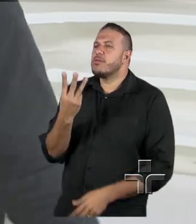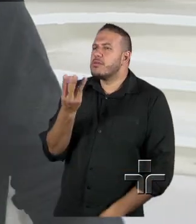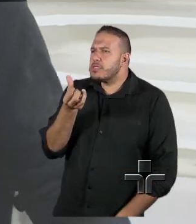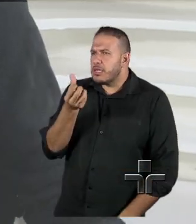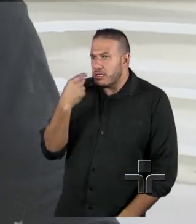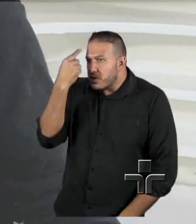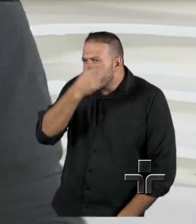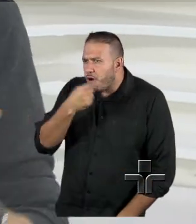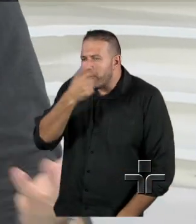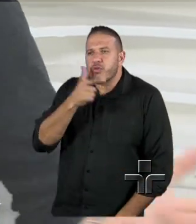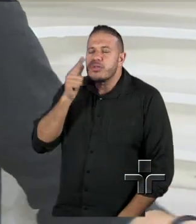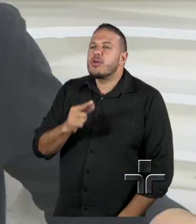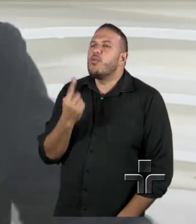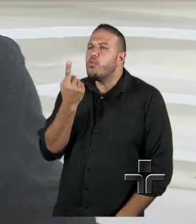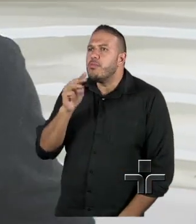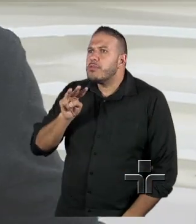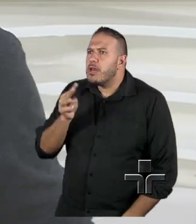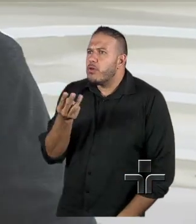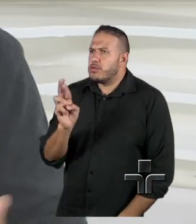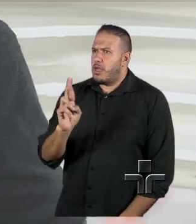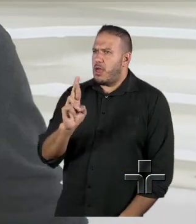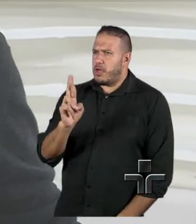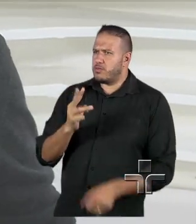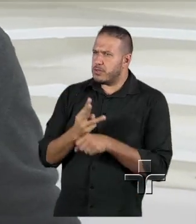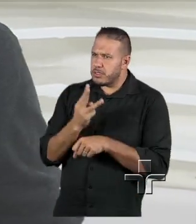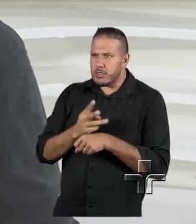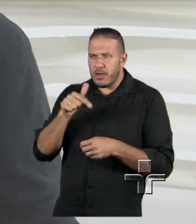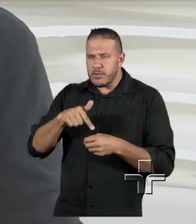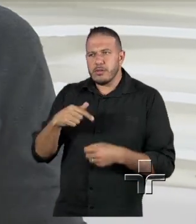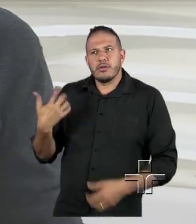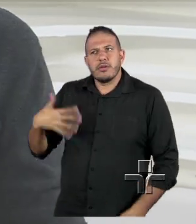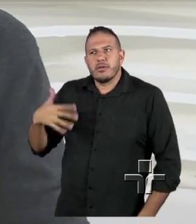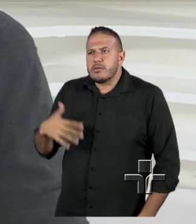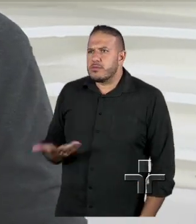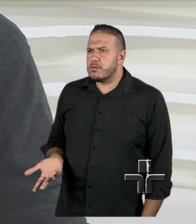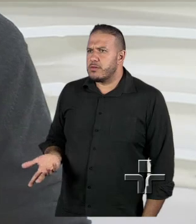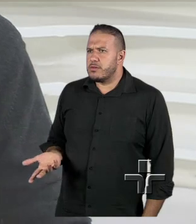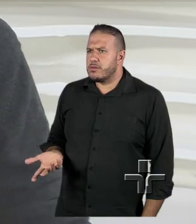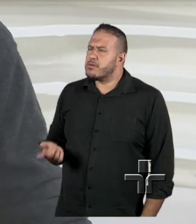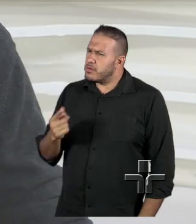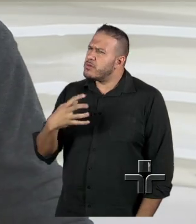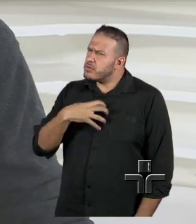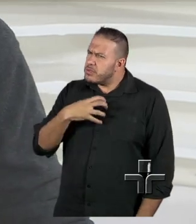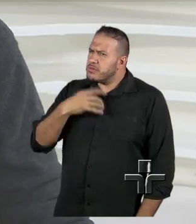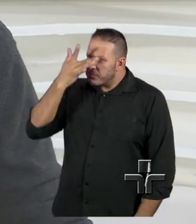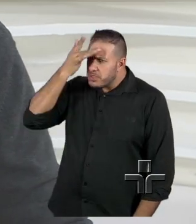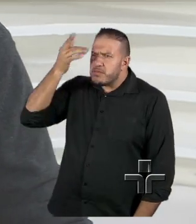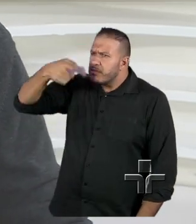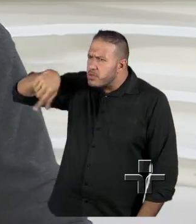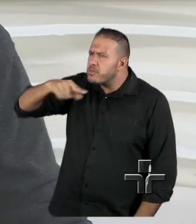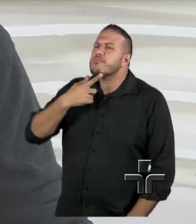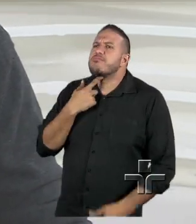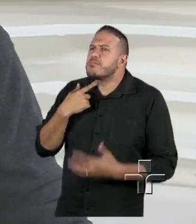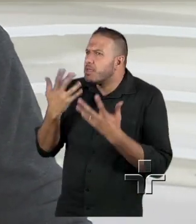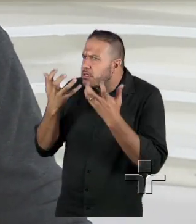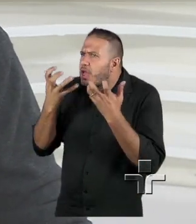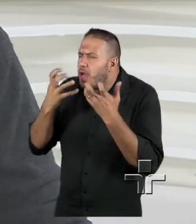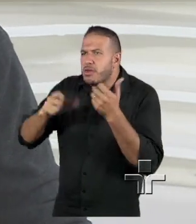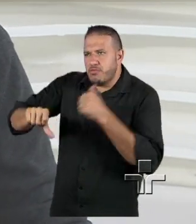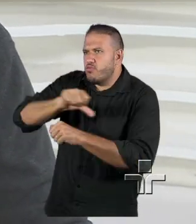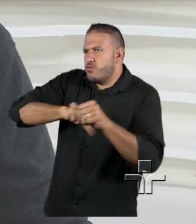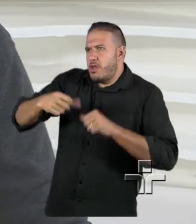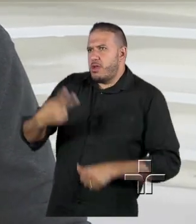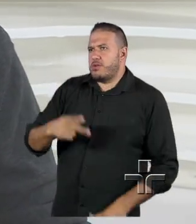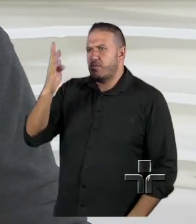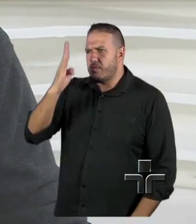milhão no WhatsApp. Uma coisa incrível, né? Então eu sinto que as pessoas querem, elas têm vontade de mudar o